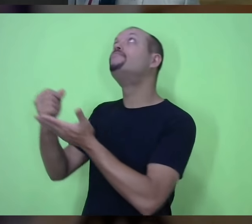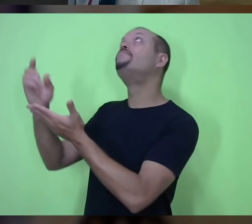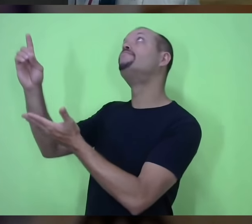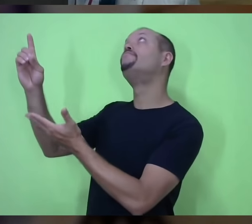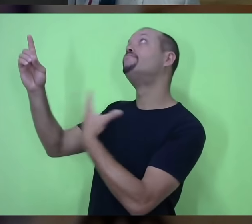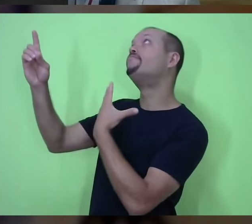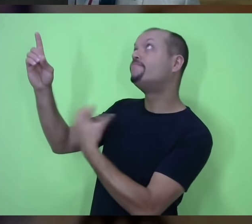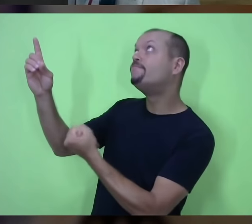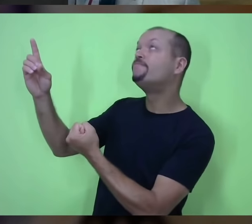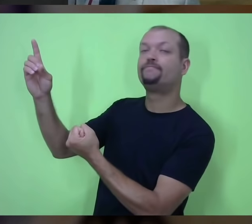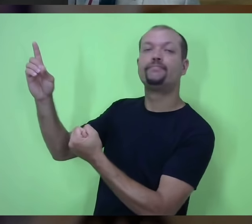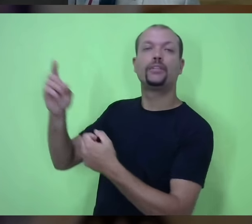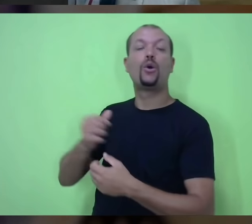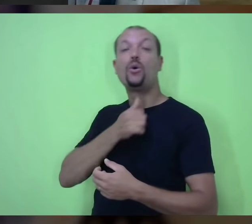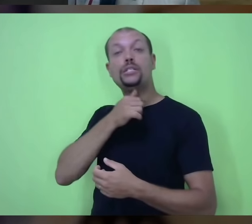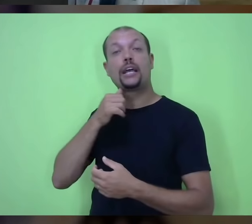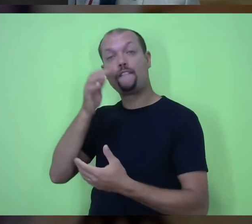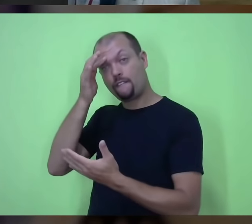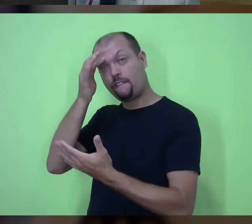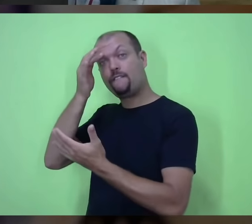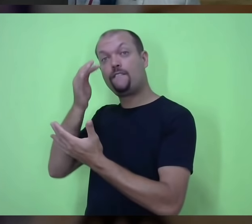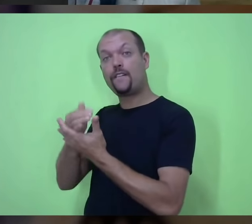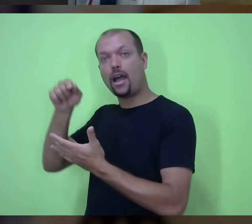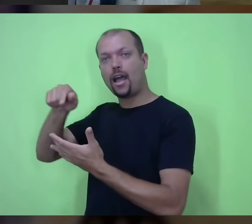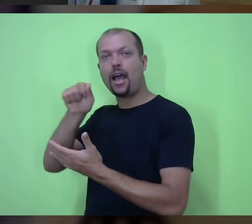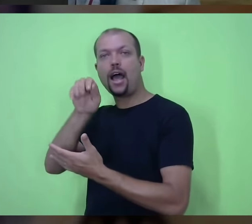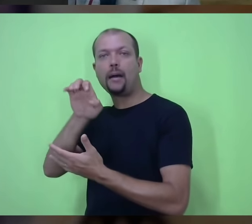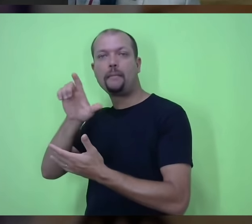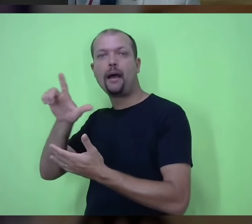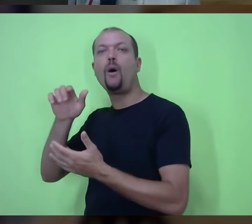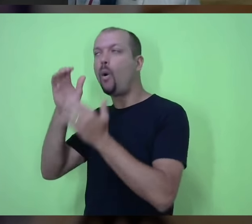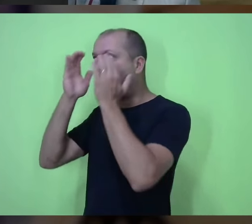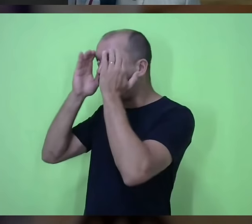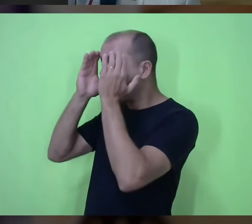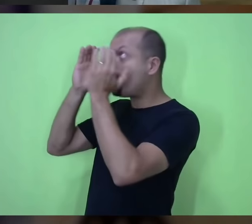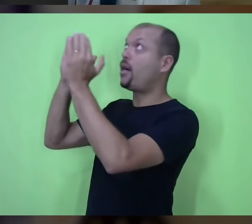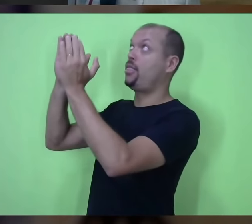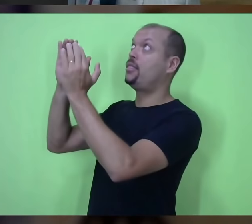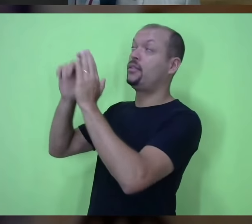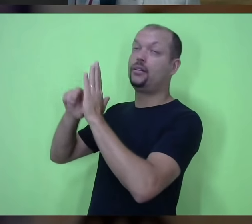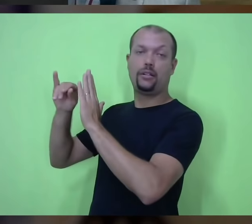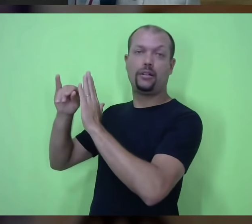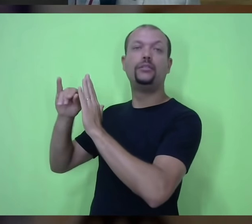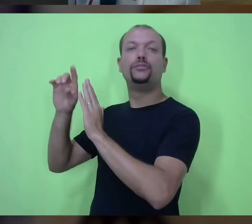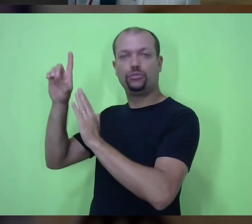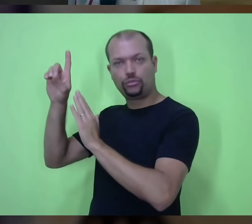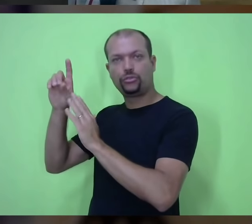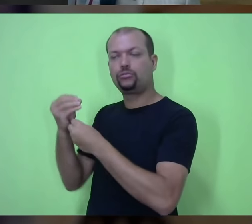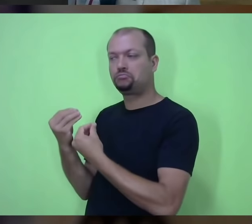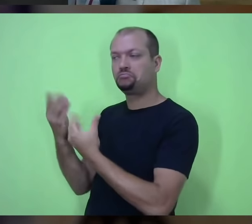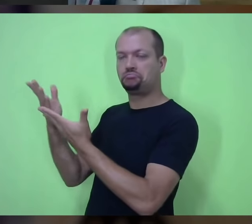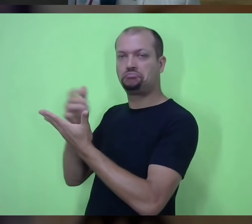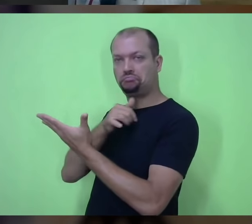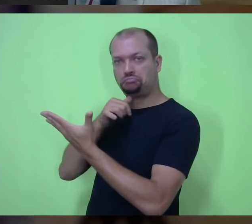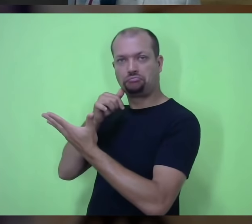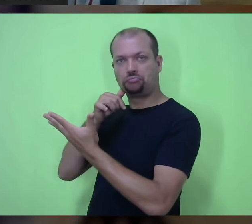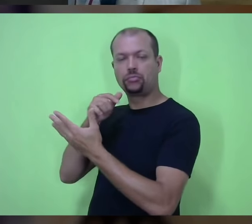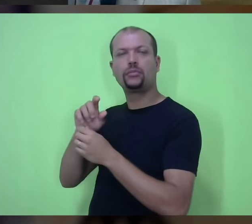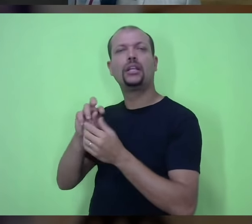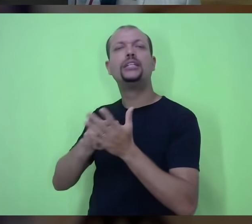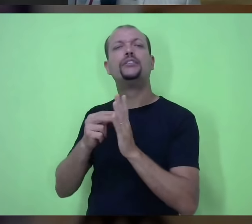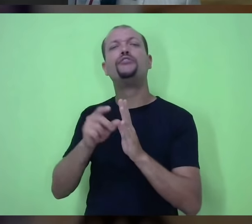E o sacrifício de fé que ele leva, através da sua obediência aos reclamos de Deus, oferecendo a oferta,